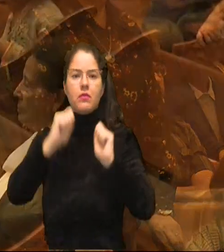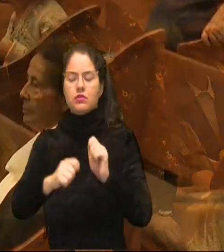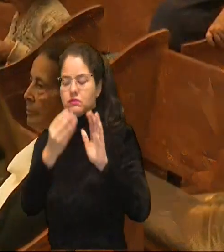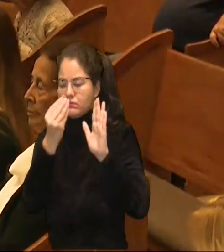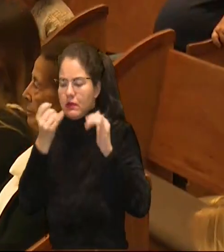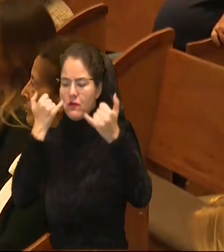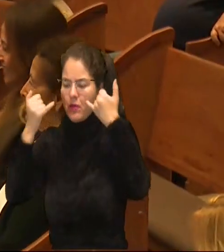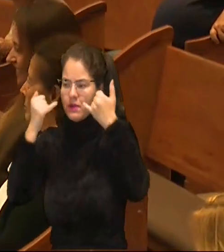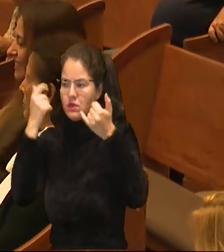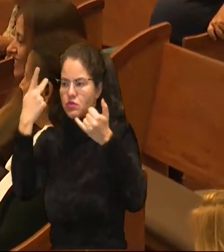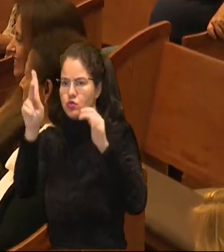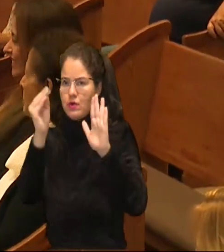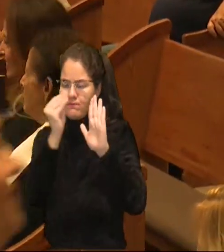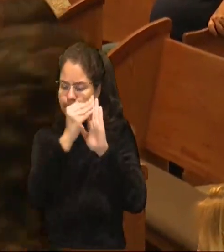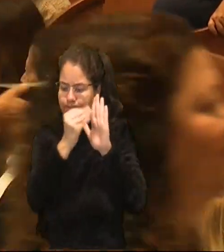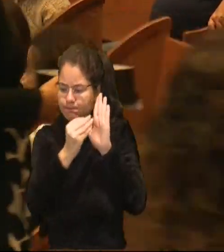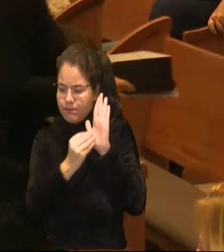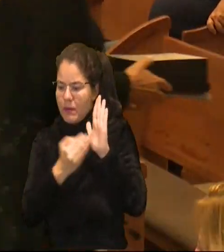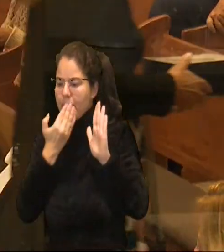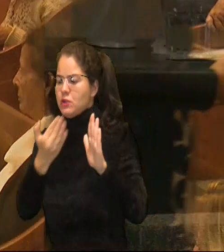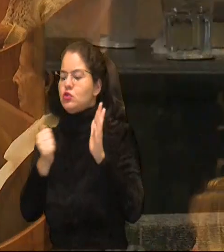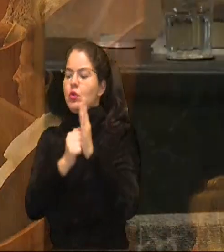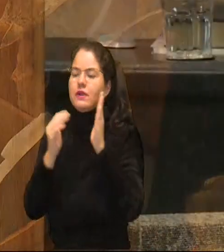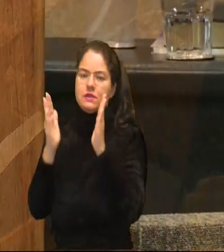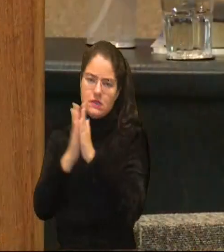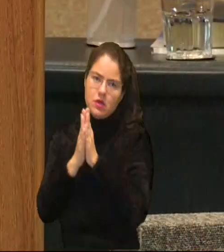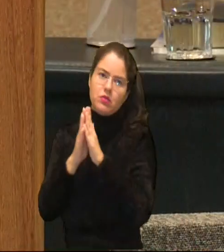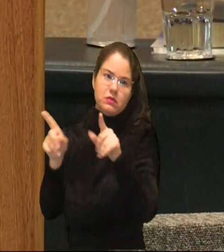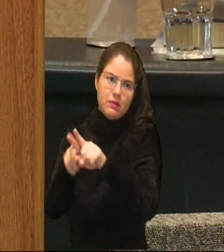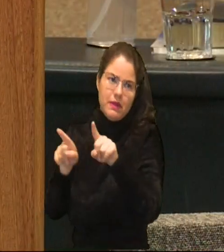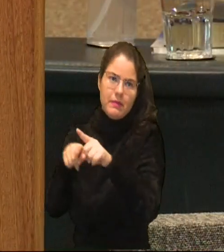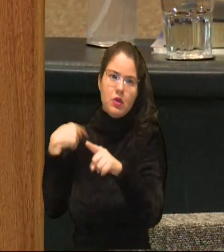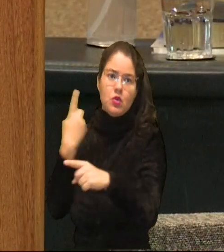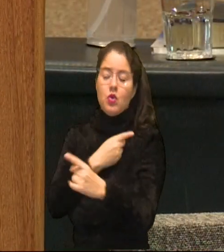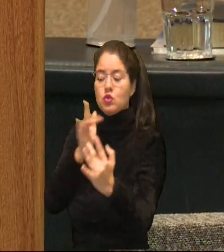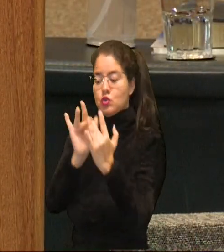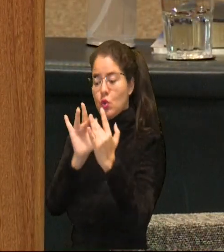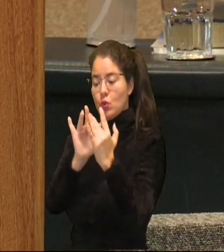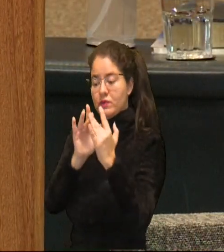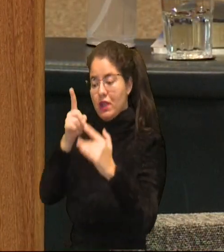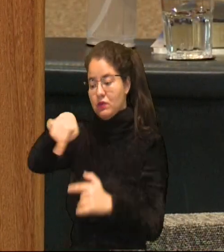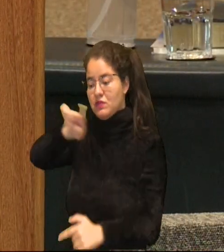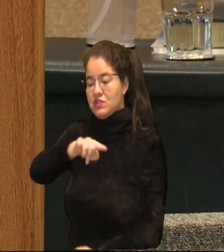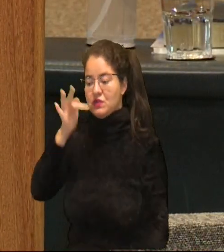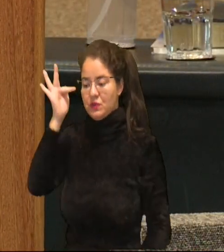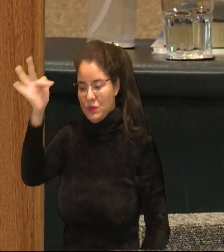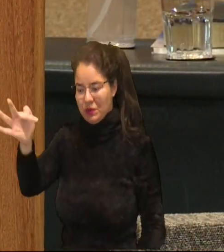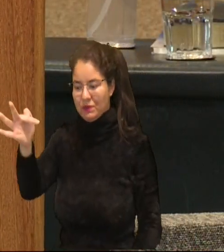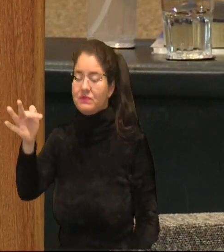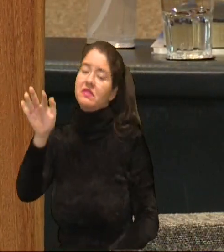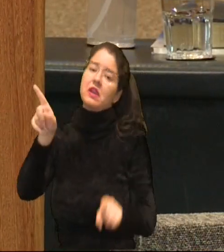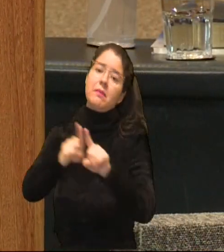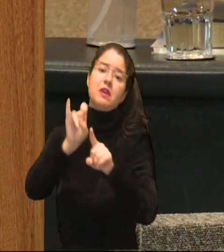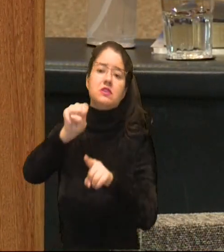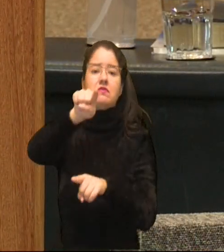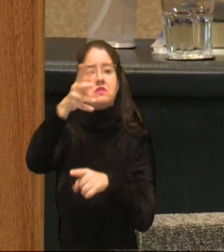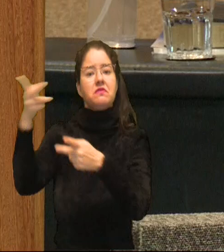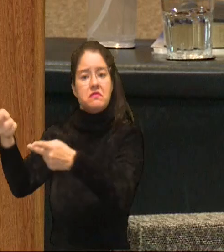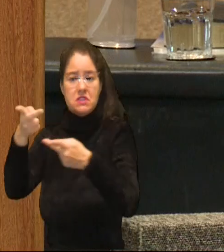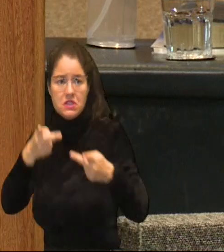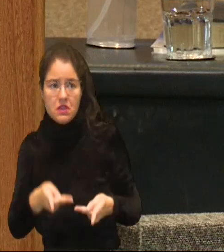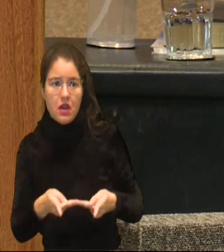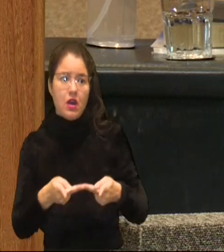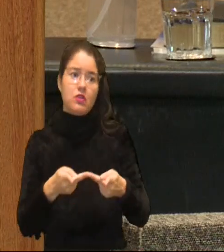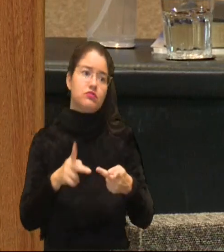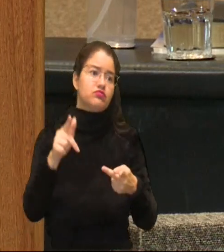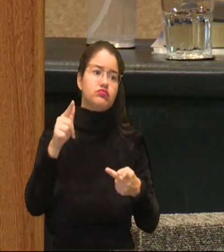suas informações, um pedido de oração, para que a gente entre em contato depois com vocês. Também, se você está nos visitando e não